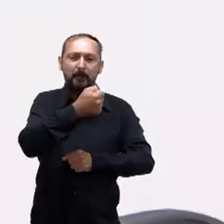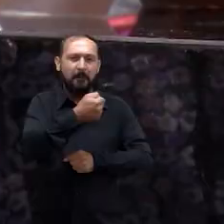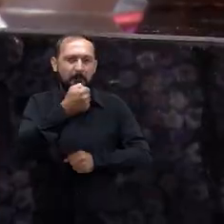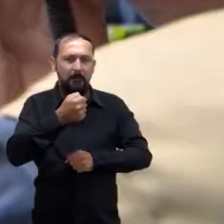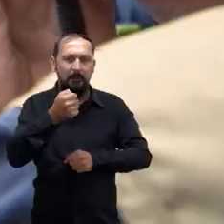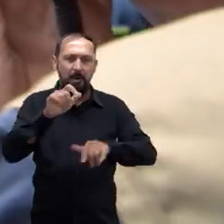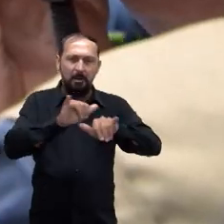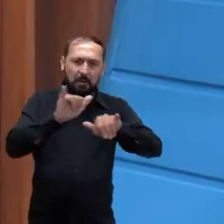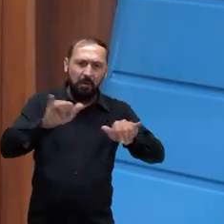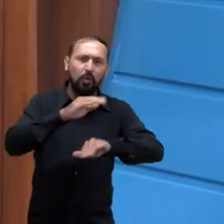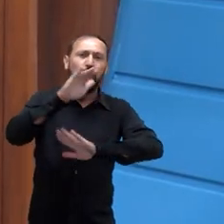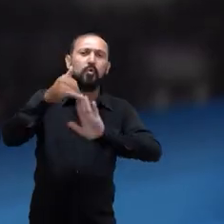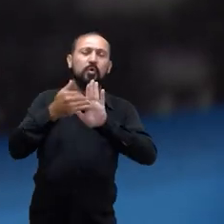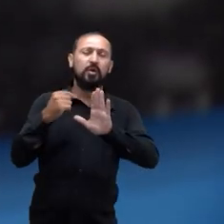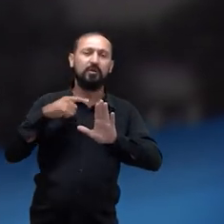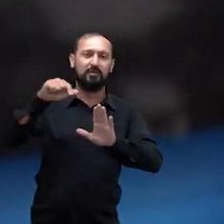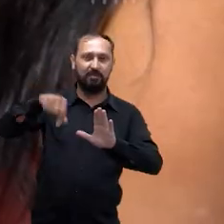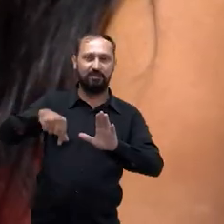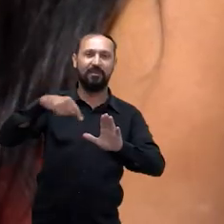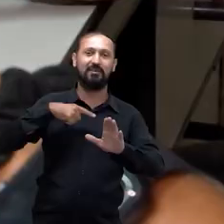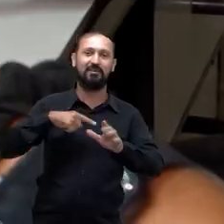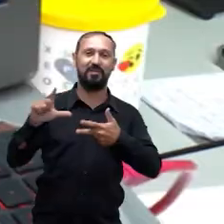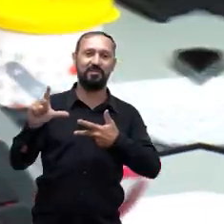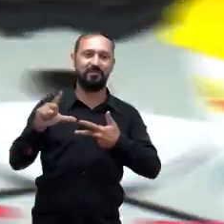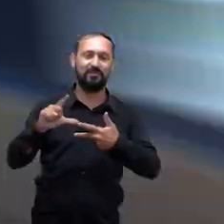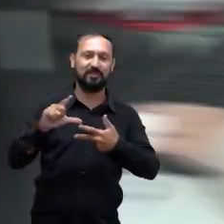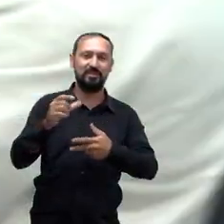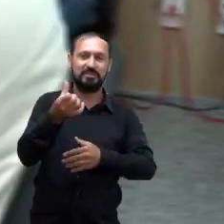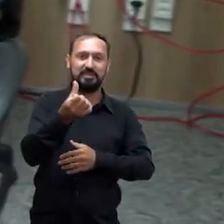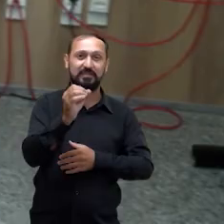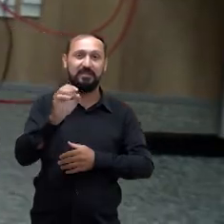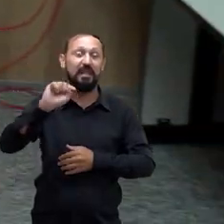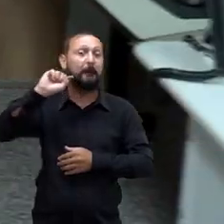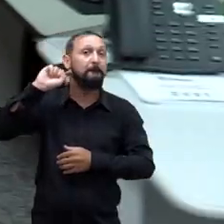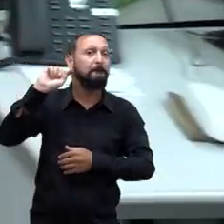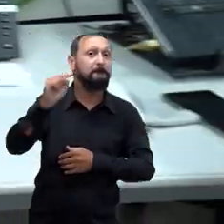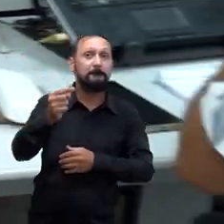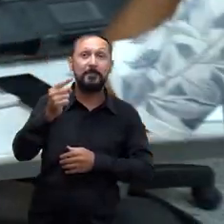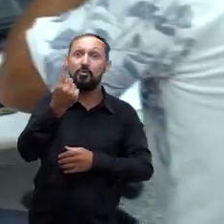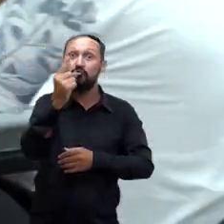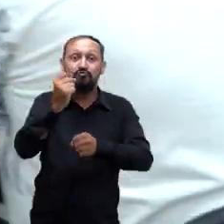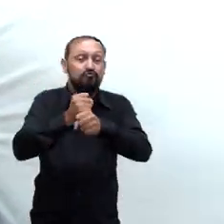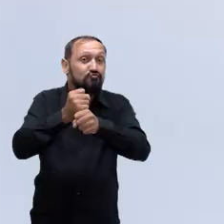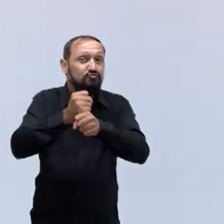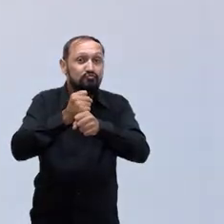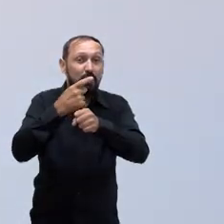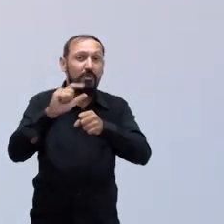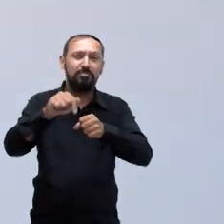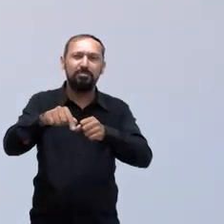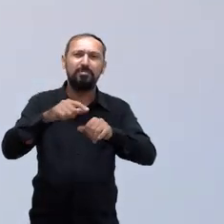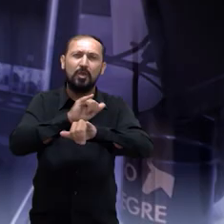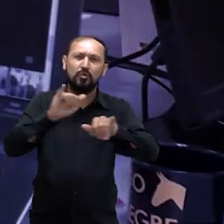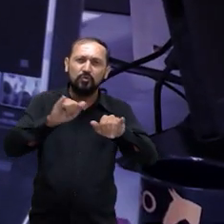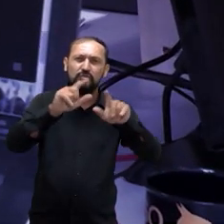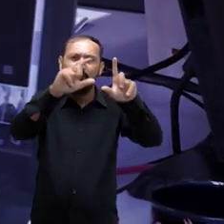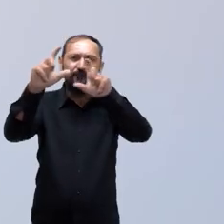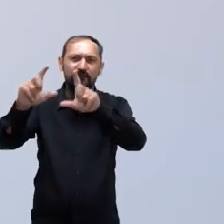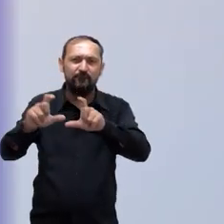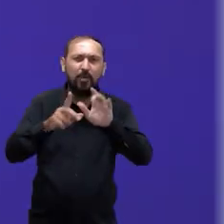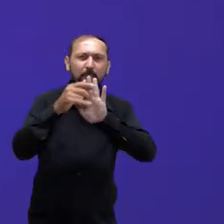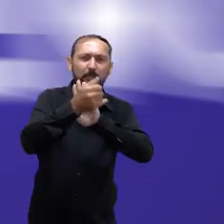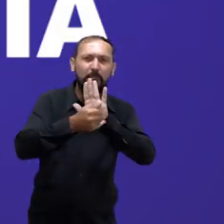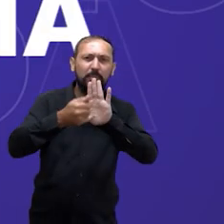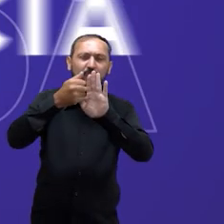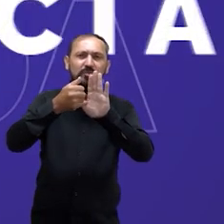de tudo que acontece no legislativo com mais de 600 mil visualizações por ano o site reúne notícias